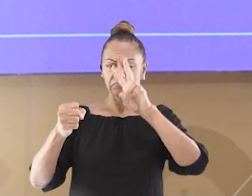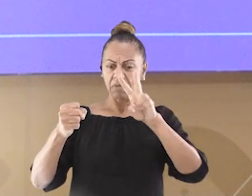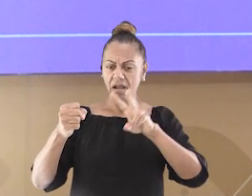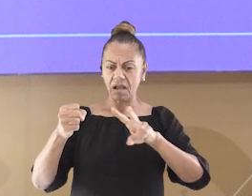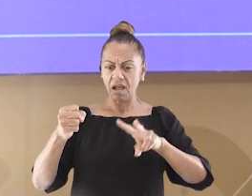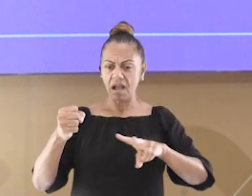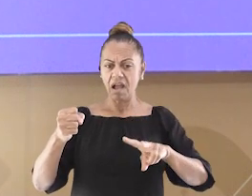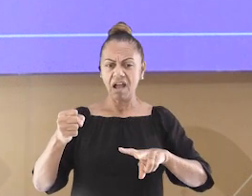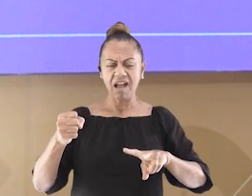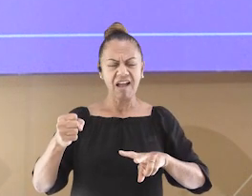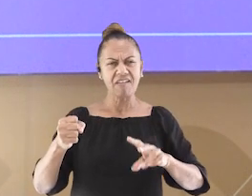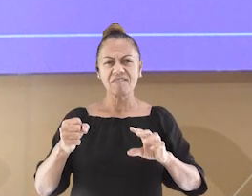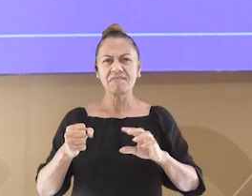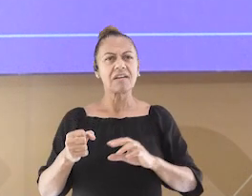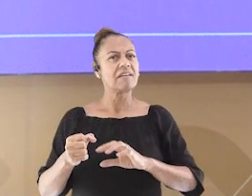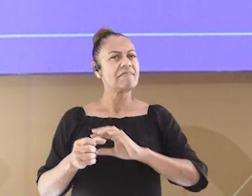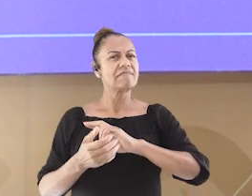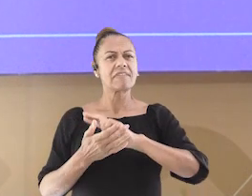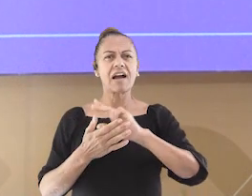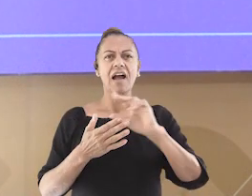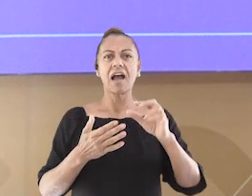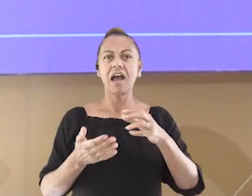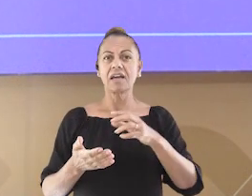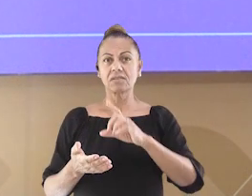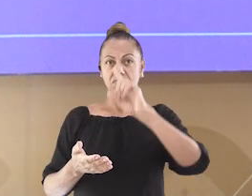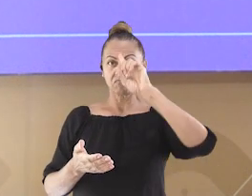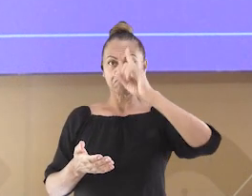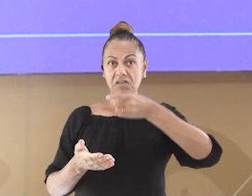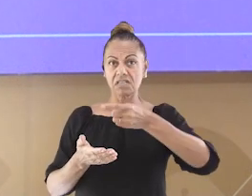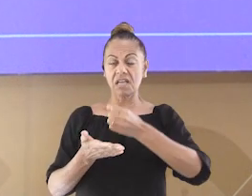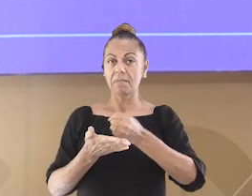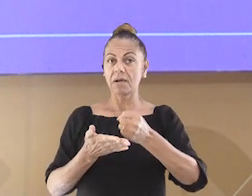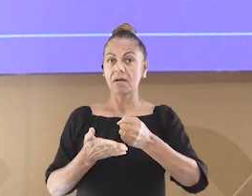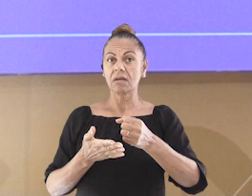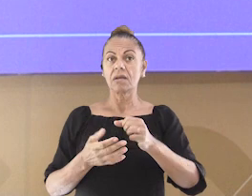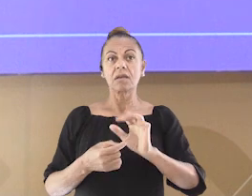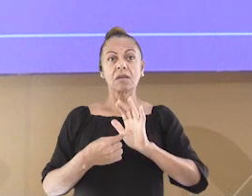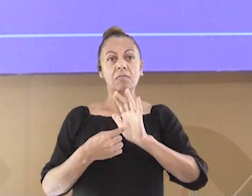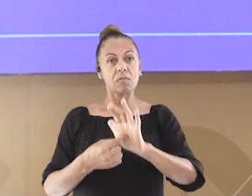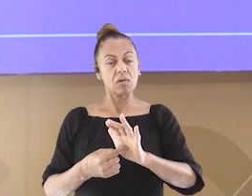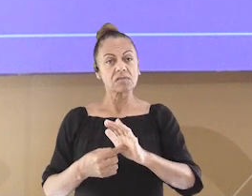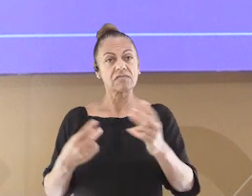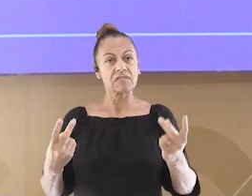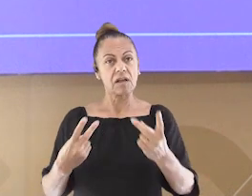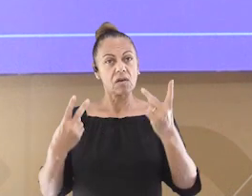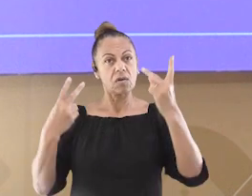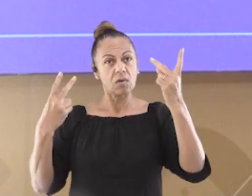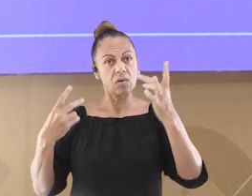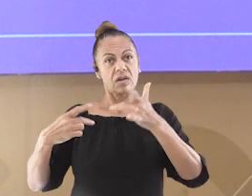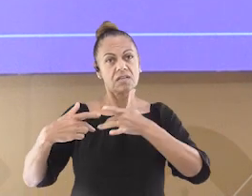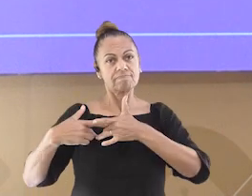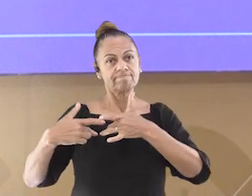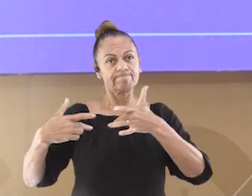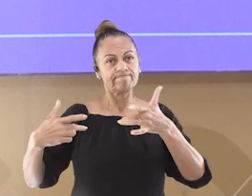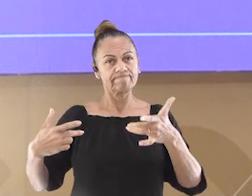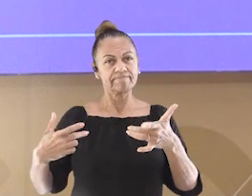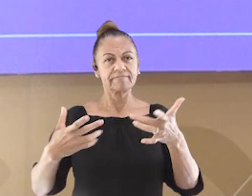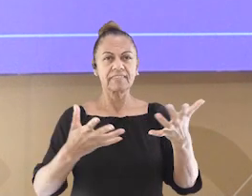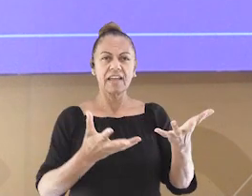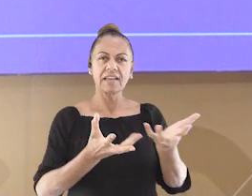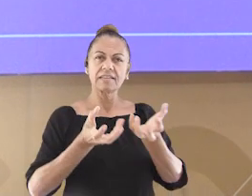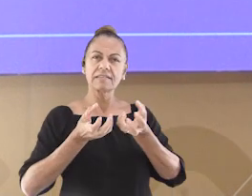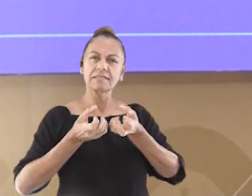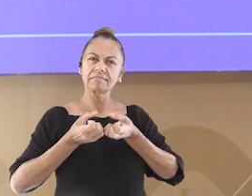religião judaica, existem mais de 600 mandamentos que regem vários aspectos da vida,